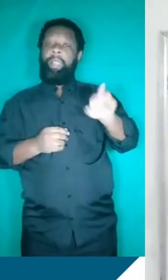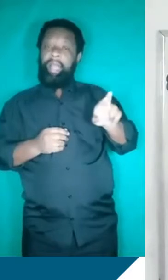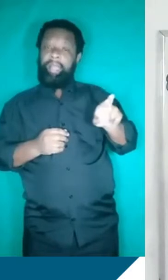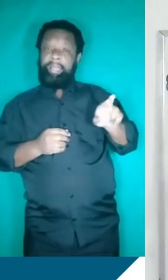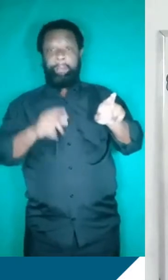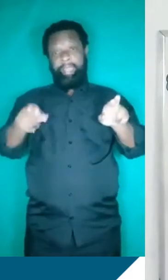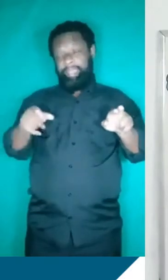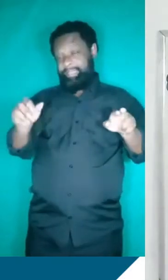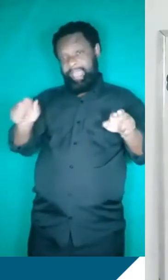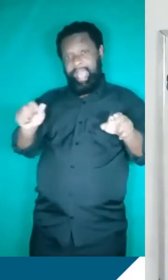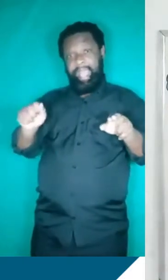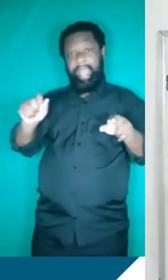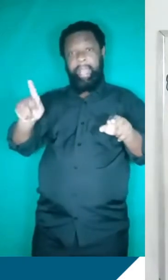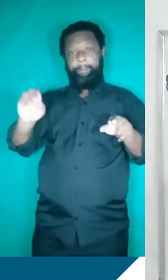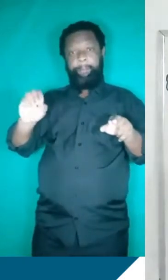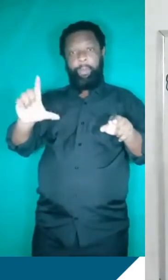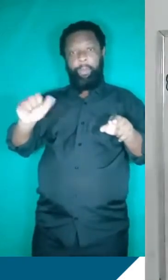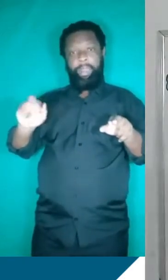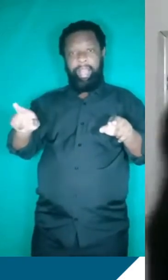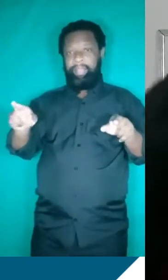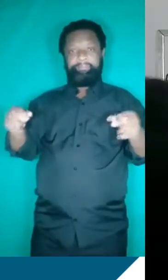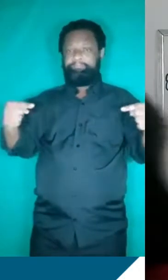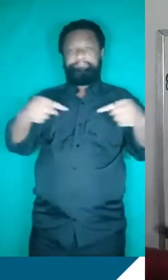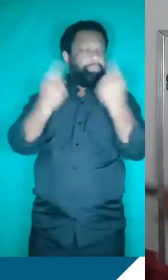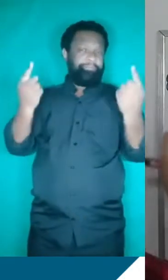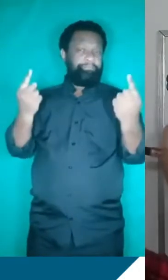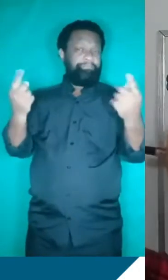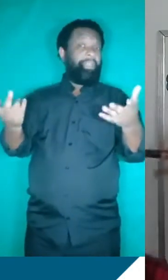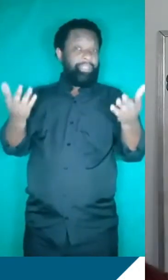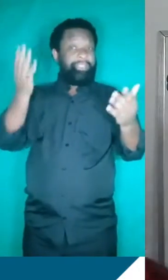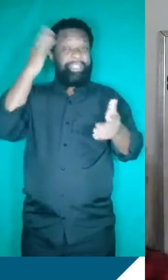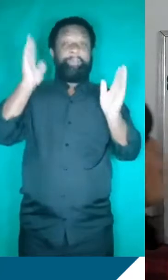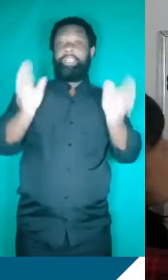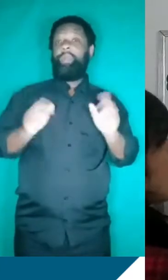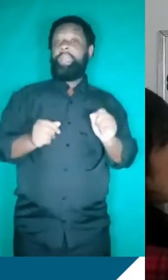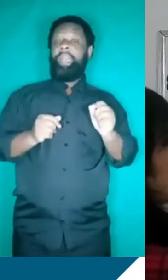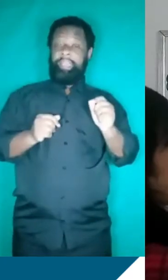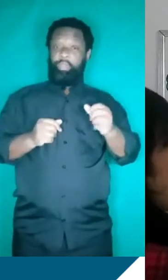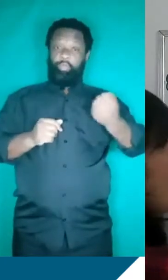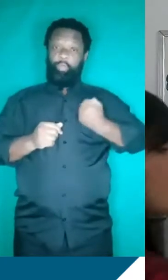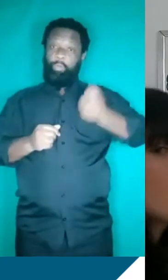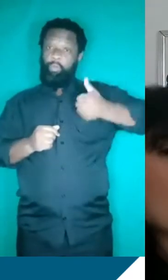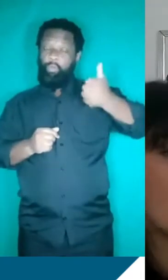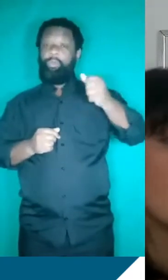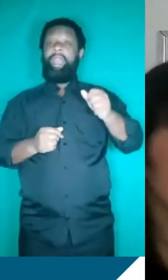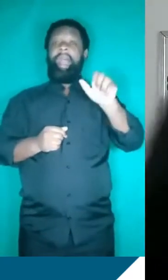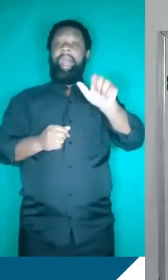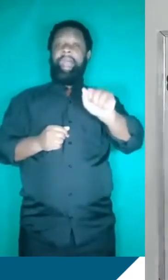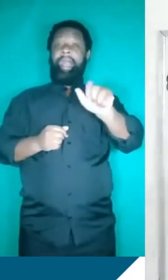aquele composto que tem caráter apolar. E nós combinamos que o número 1 é o composto que é